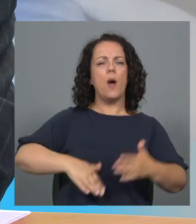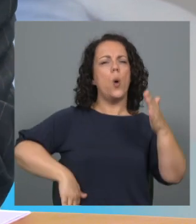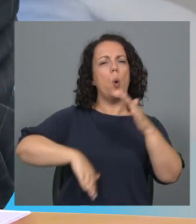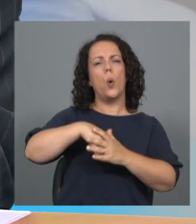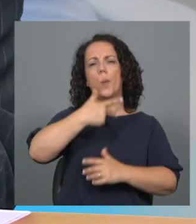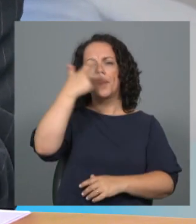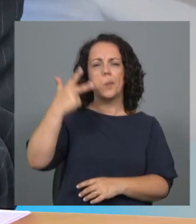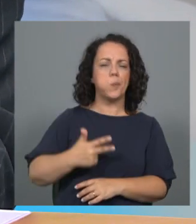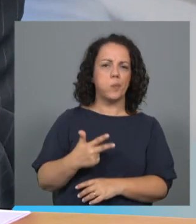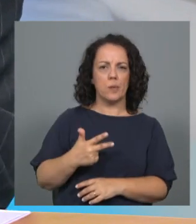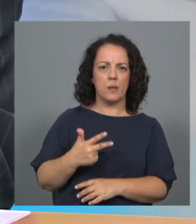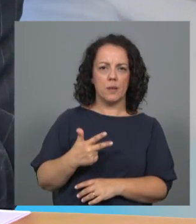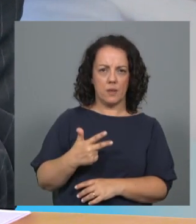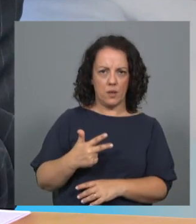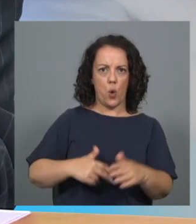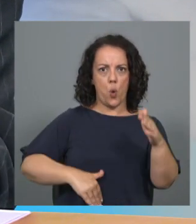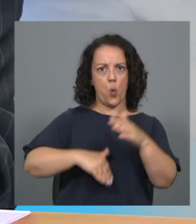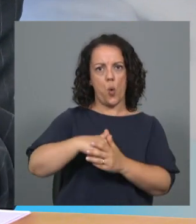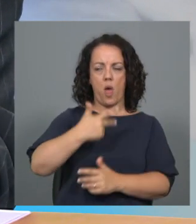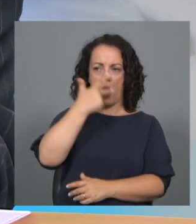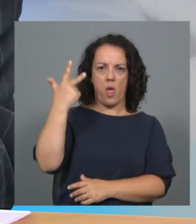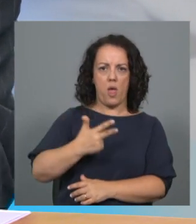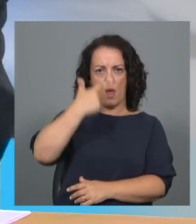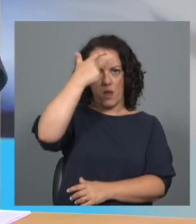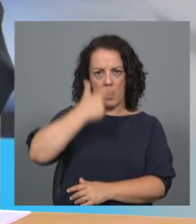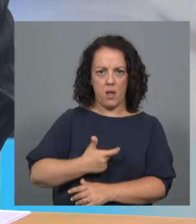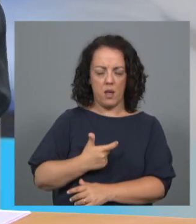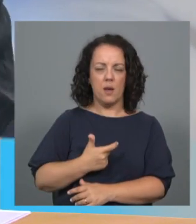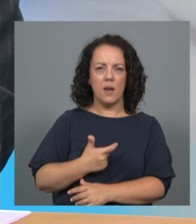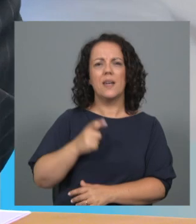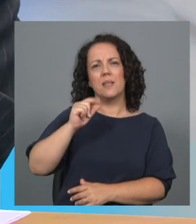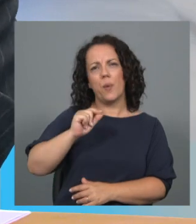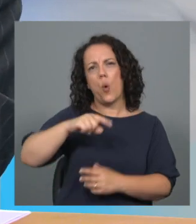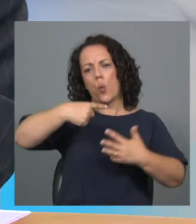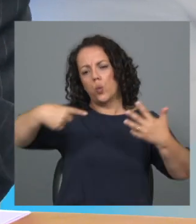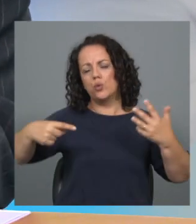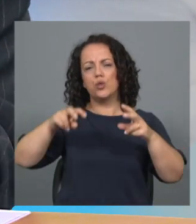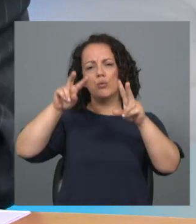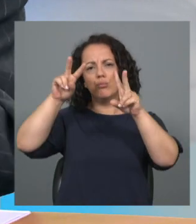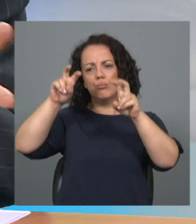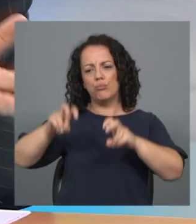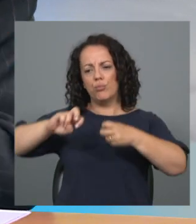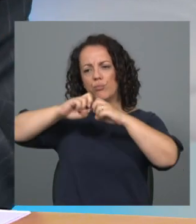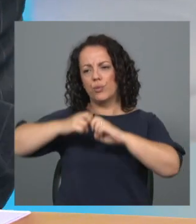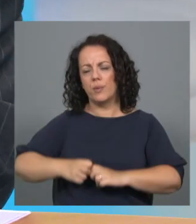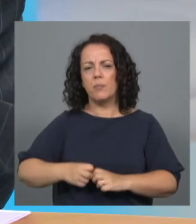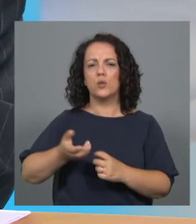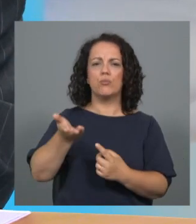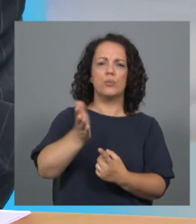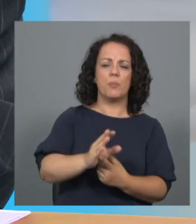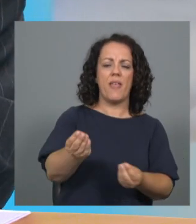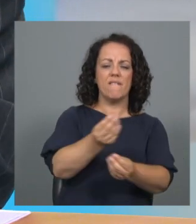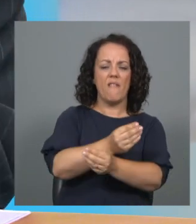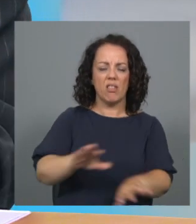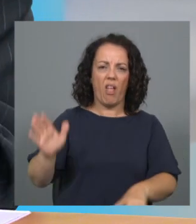Curar o homem todo é algo que... E depois alguns problemas de caráter, por exemplo, a exploração